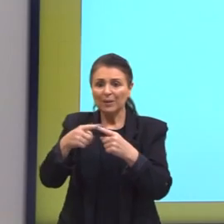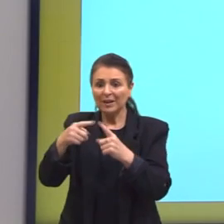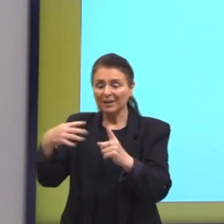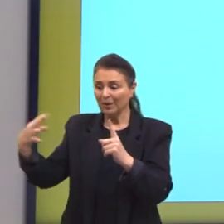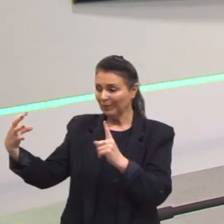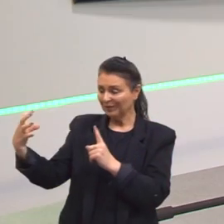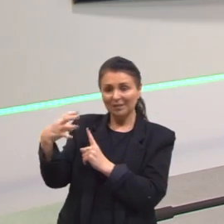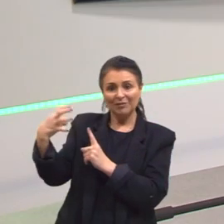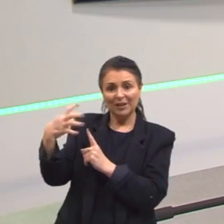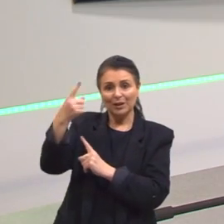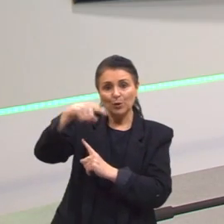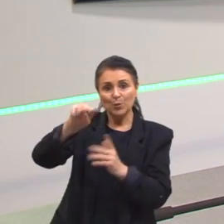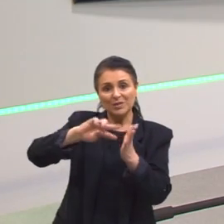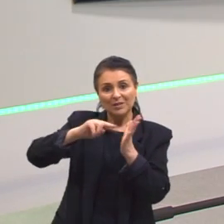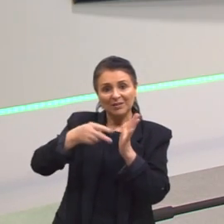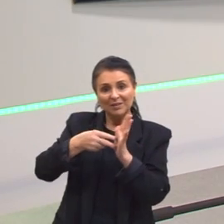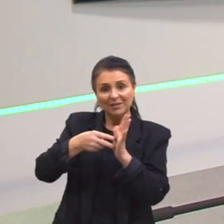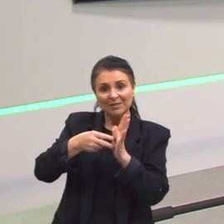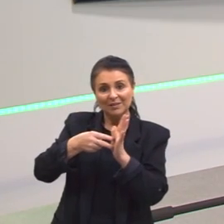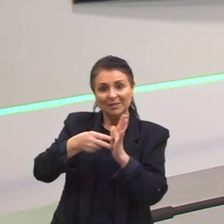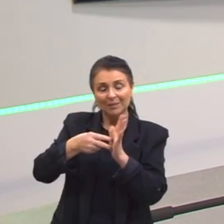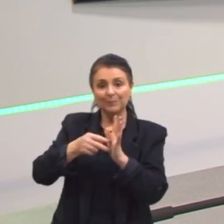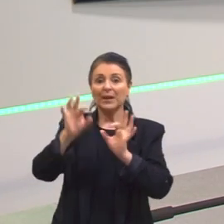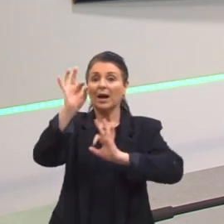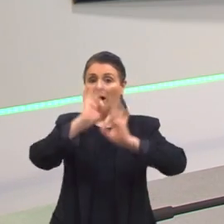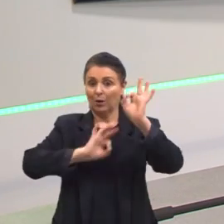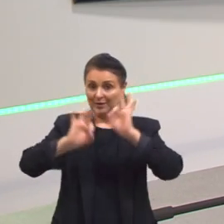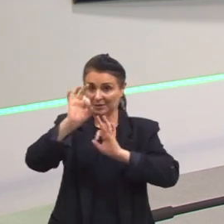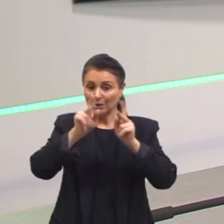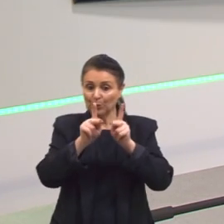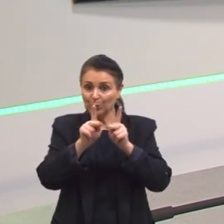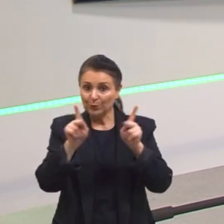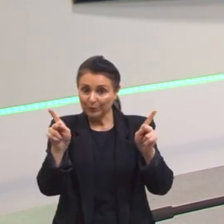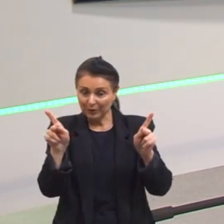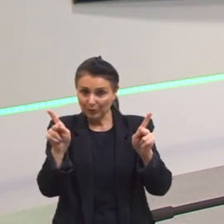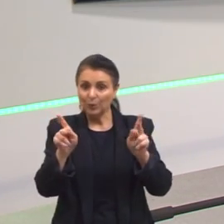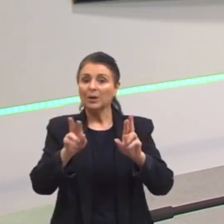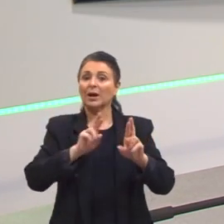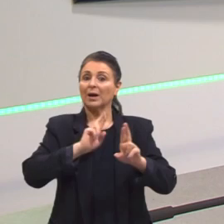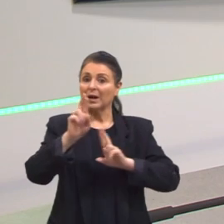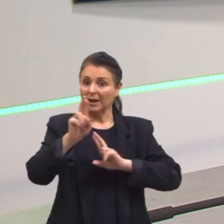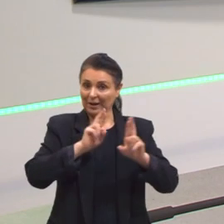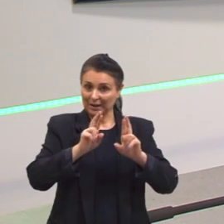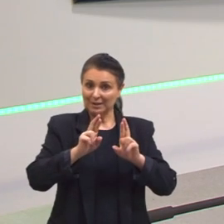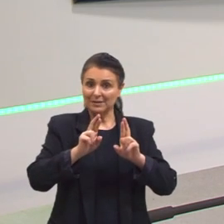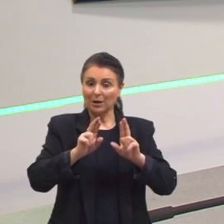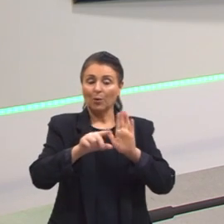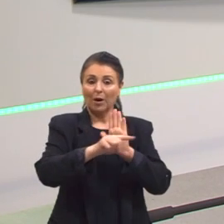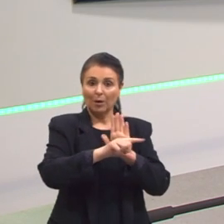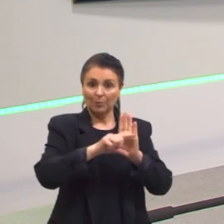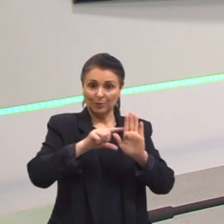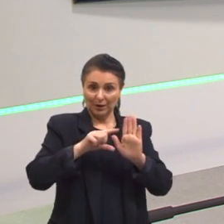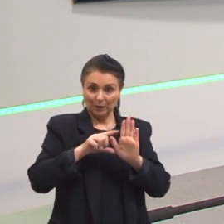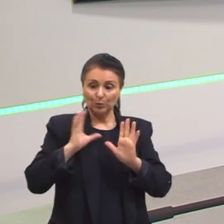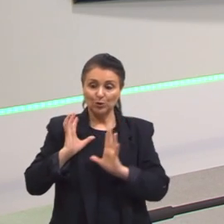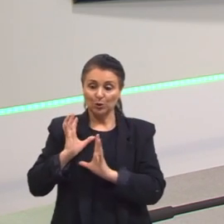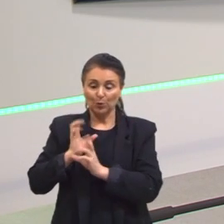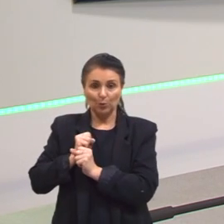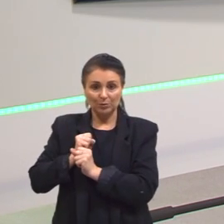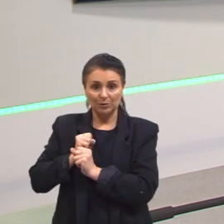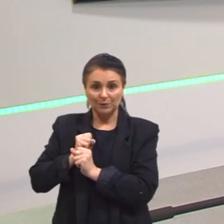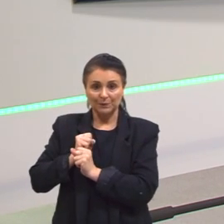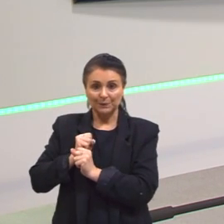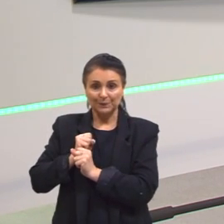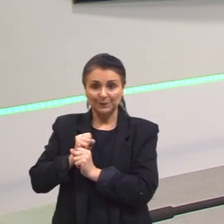significado a organização desse período em relação a esse parágrafo de conclusão